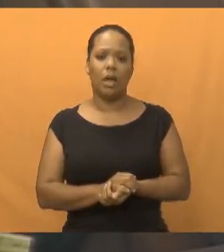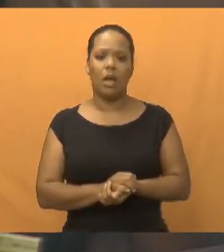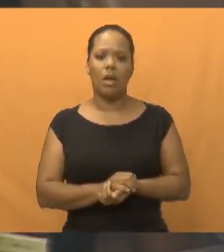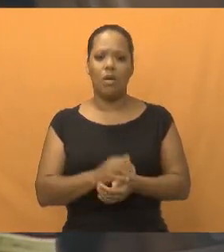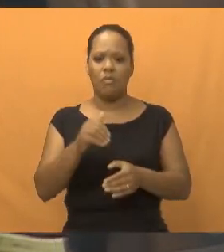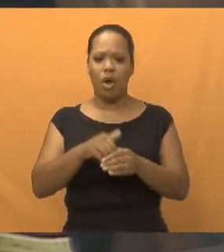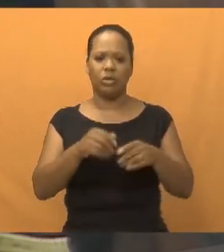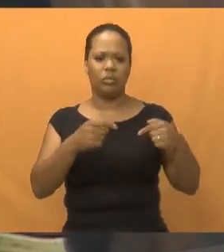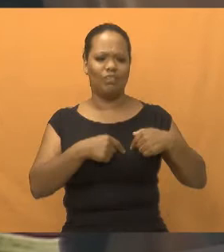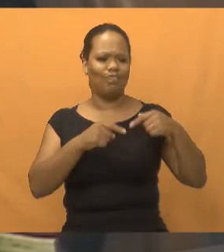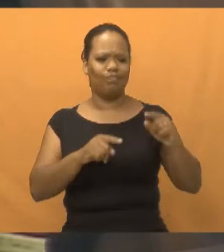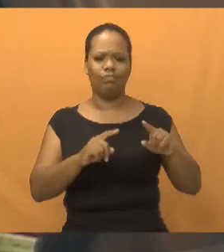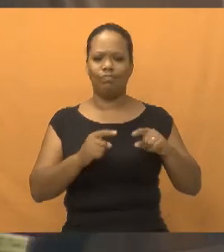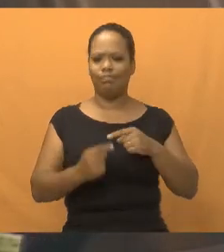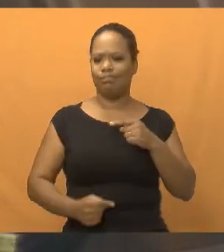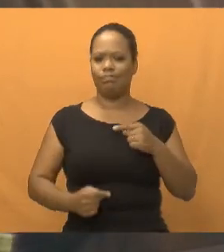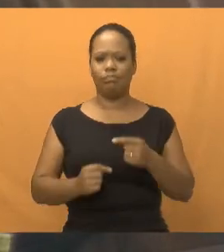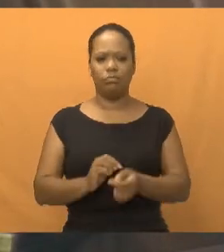contrário.